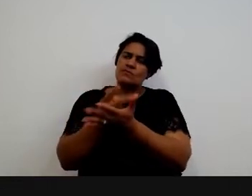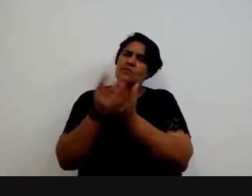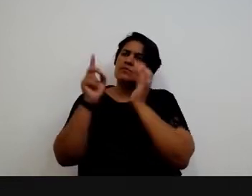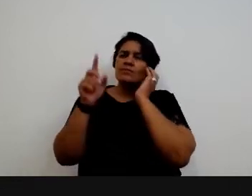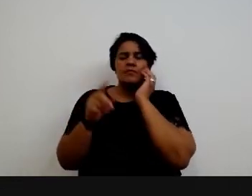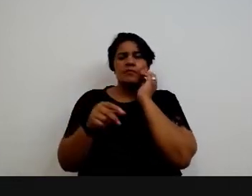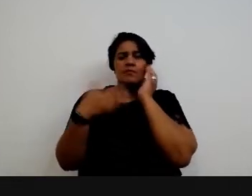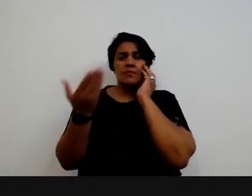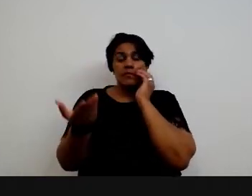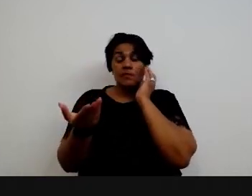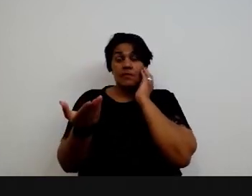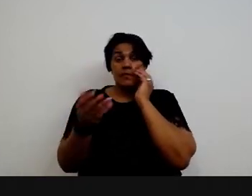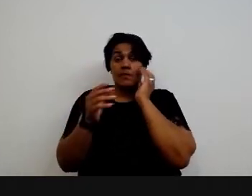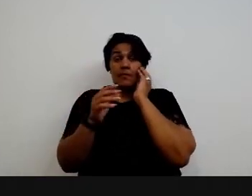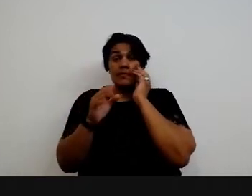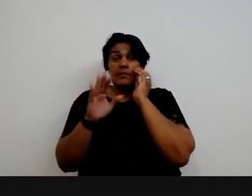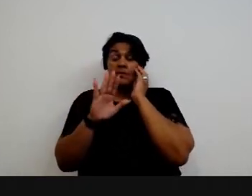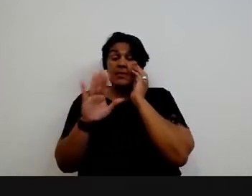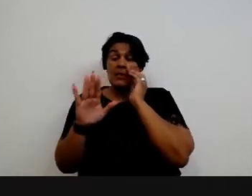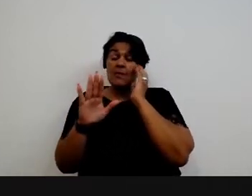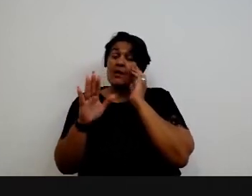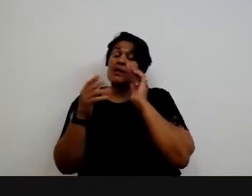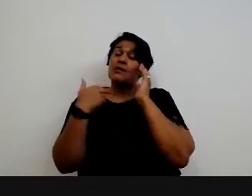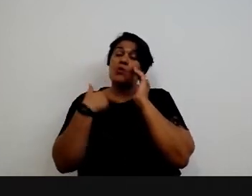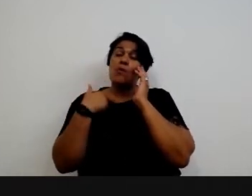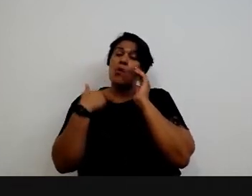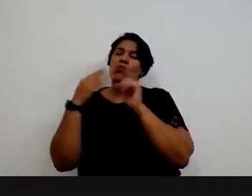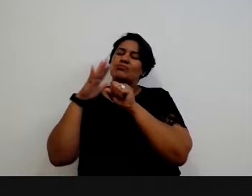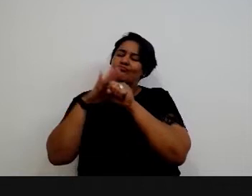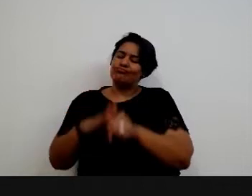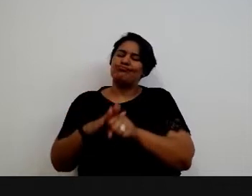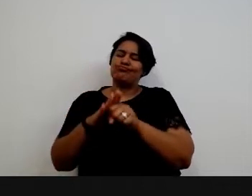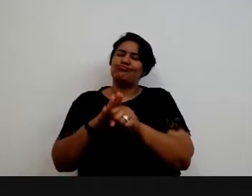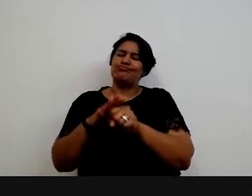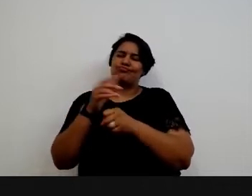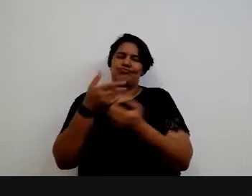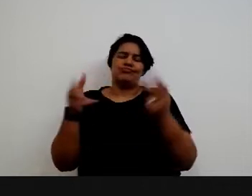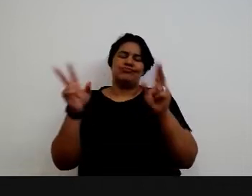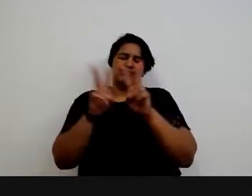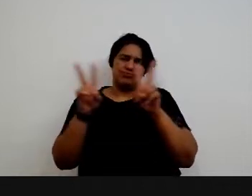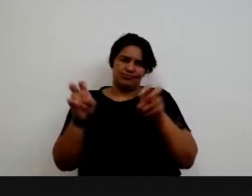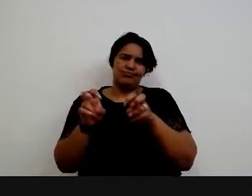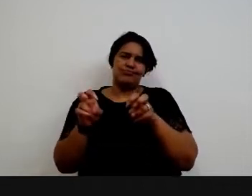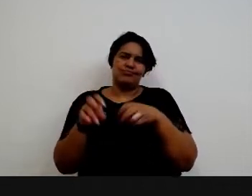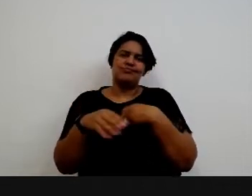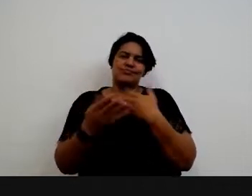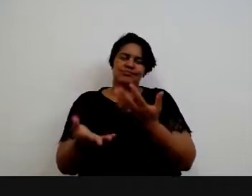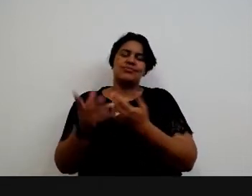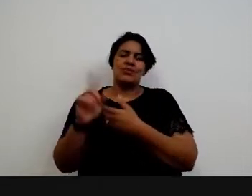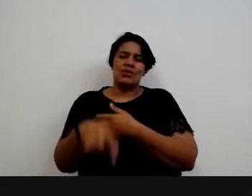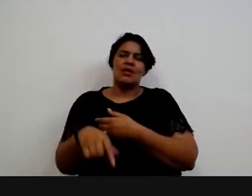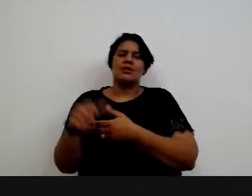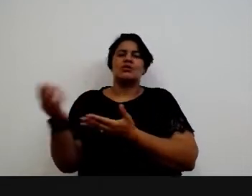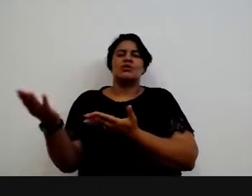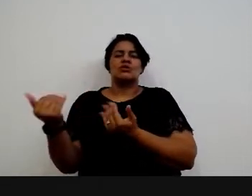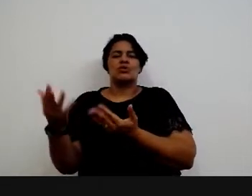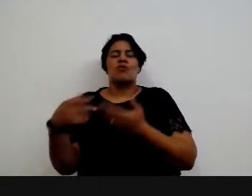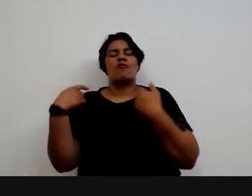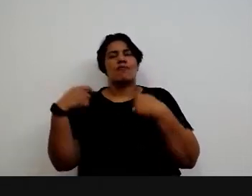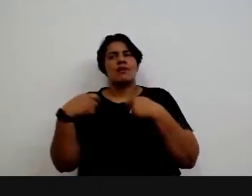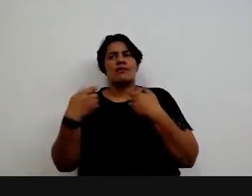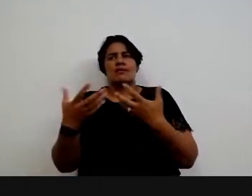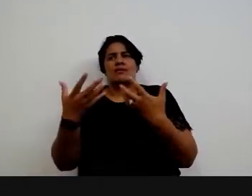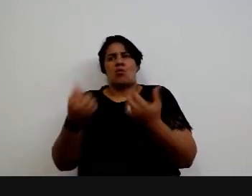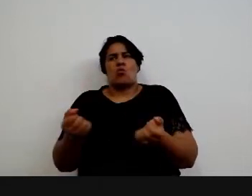faz parte, né? Mas como não matar isso, né? Então, isso é tão importante, né? Essa coisa do jovem incorporar essa